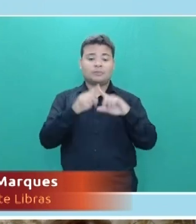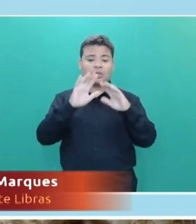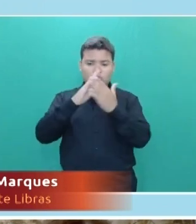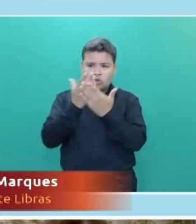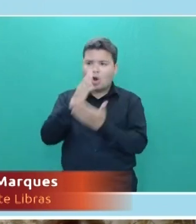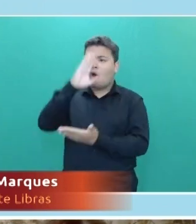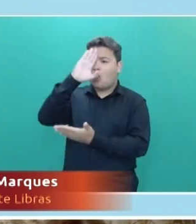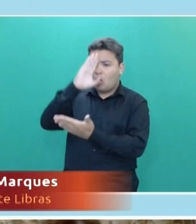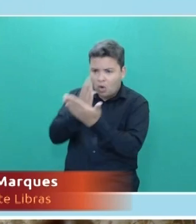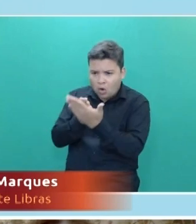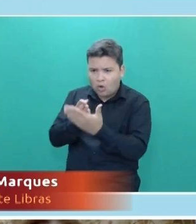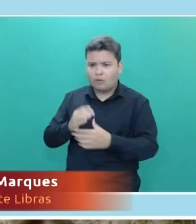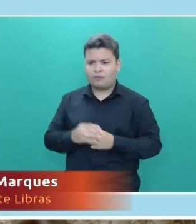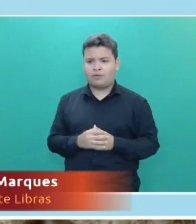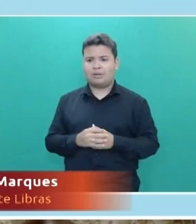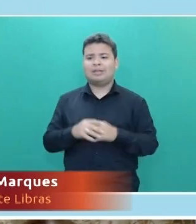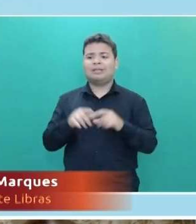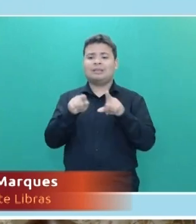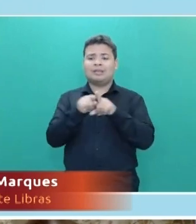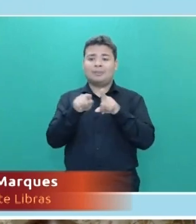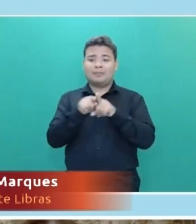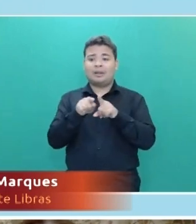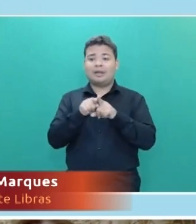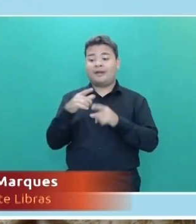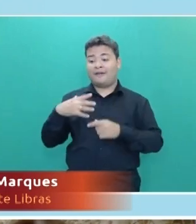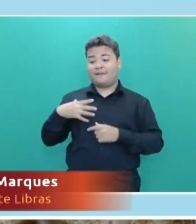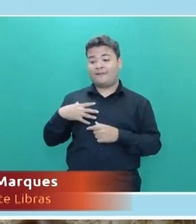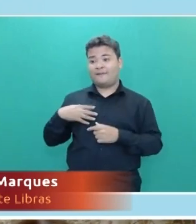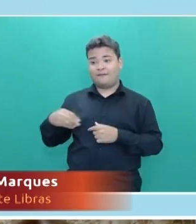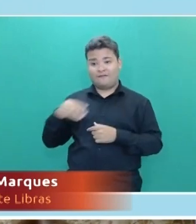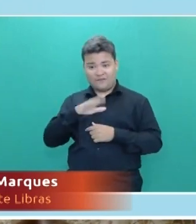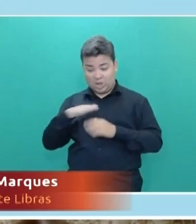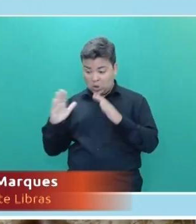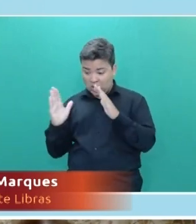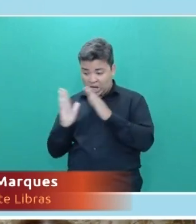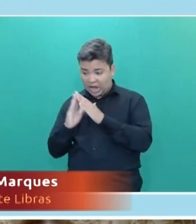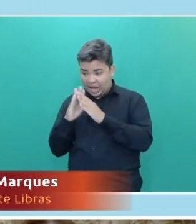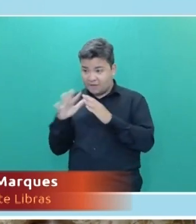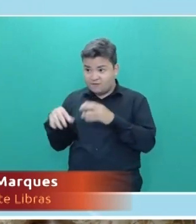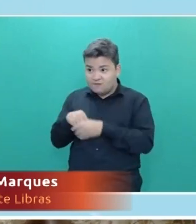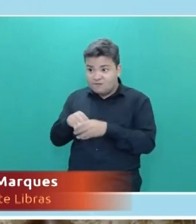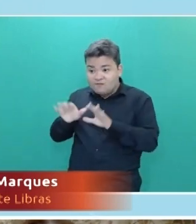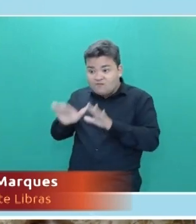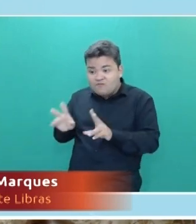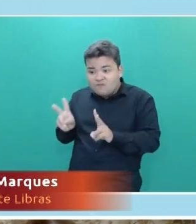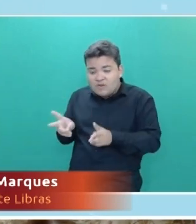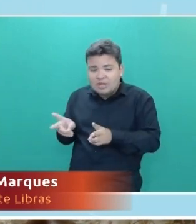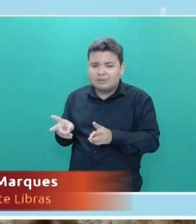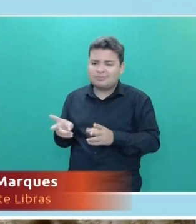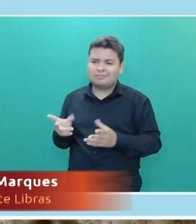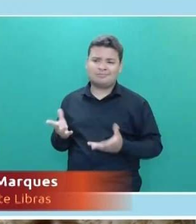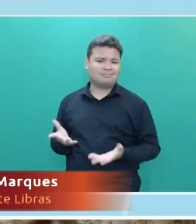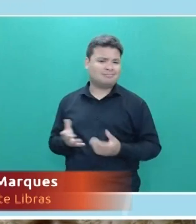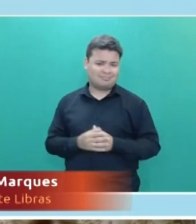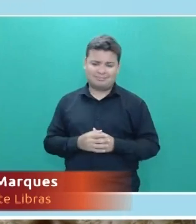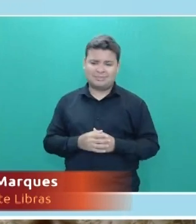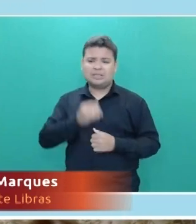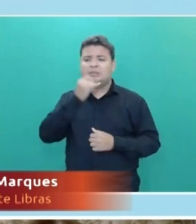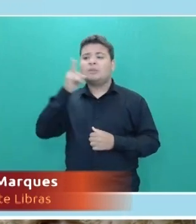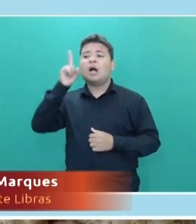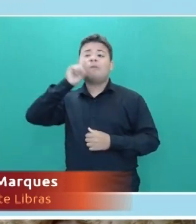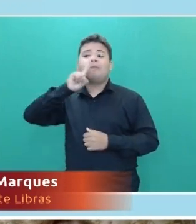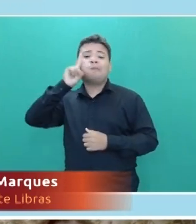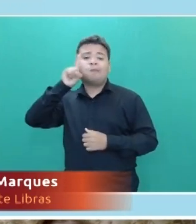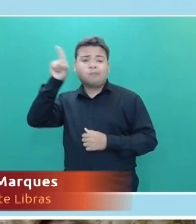filhos em casa, porque isso aí também é o que acontece muitas vezes nos Estados Unidos. Tem pais que tiraram os filhos da escola e estão aí favoráveis